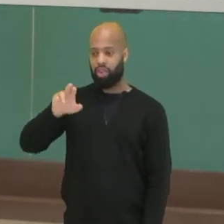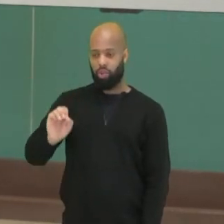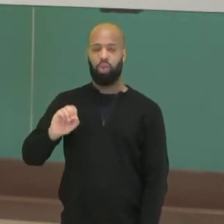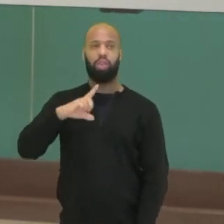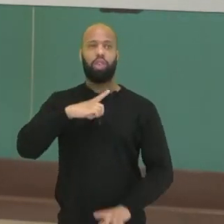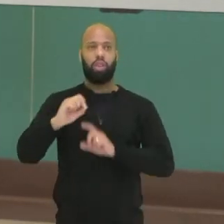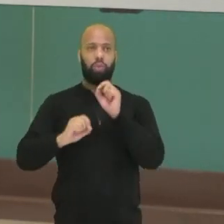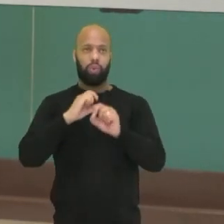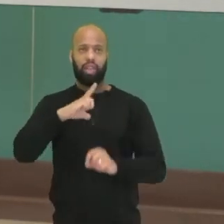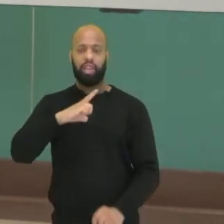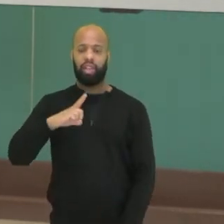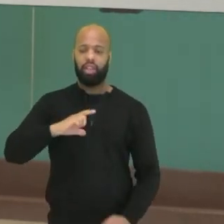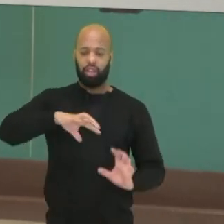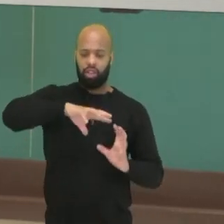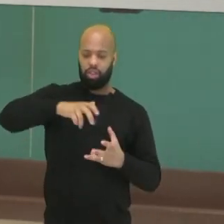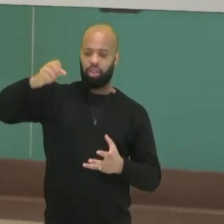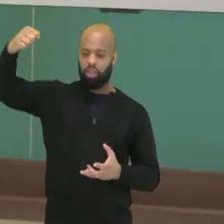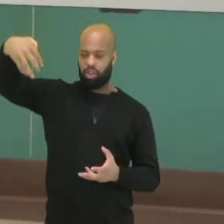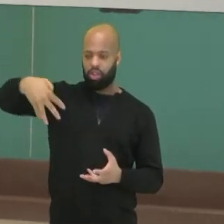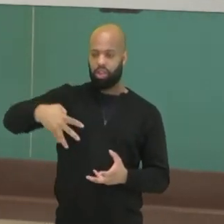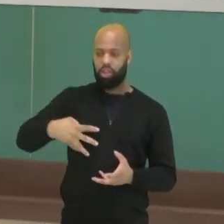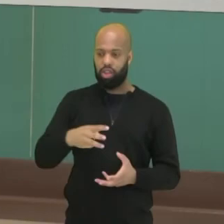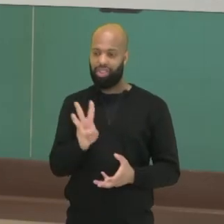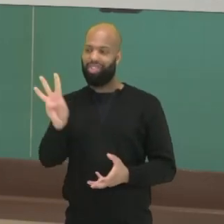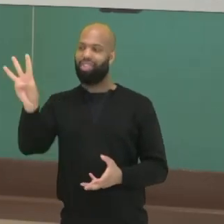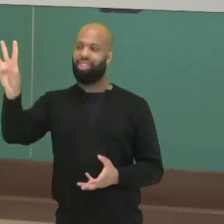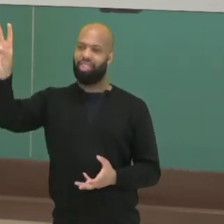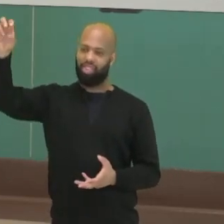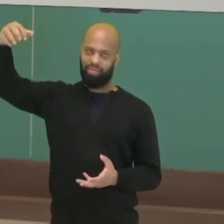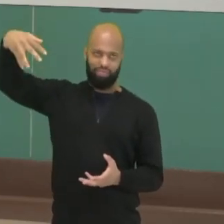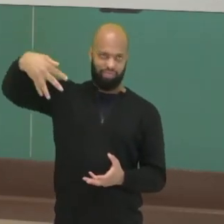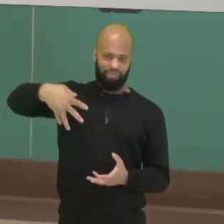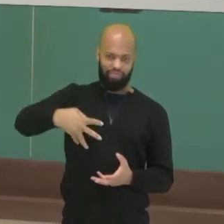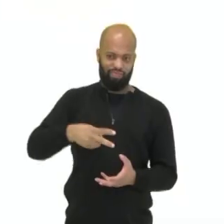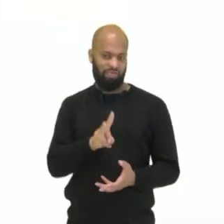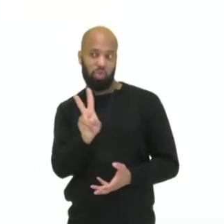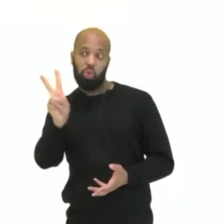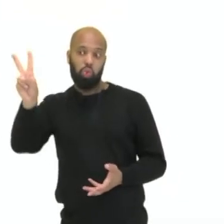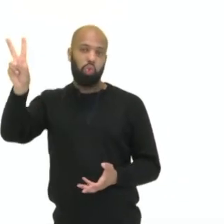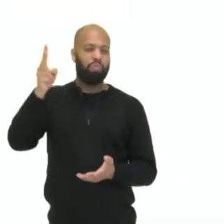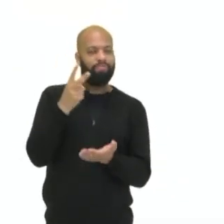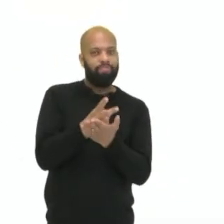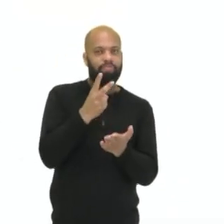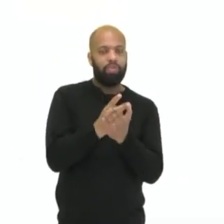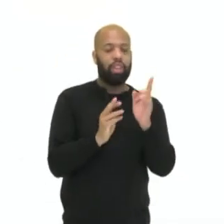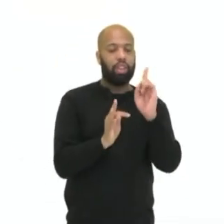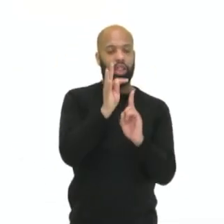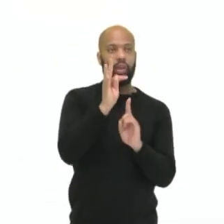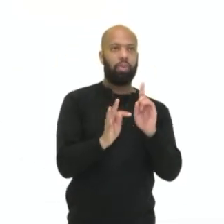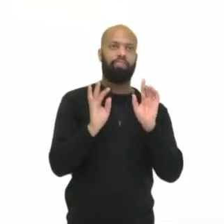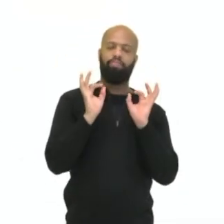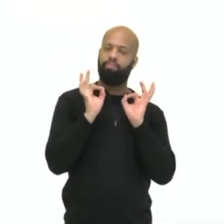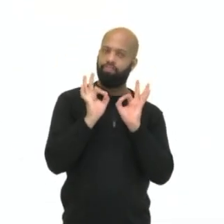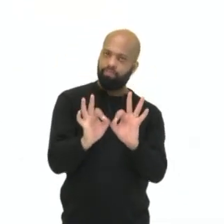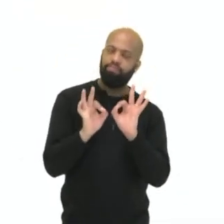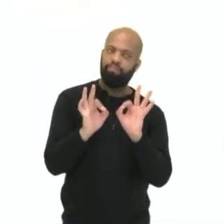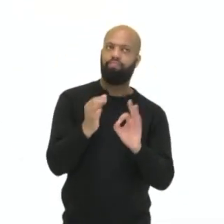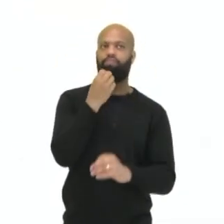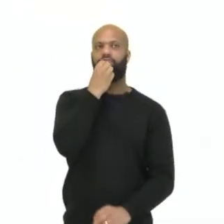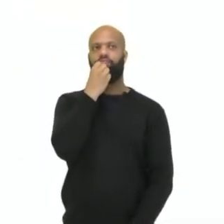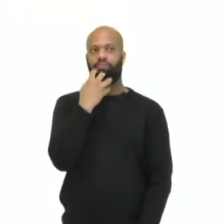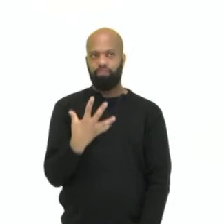chegue e retorne parcialmente para o espaço. Com isso, mantém-se uma temperatura agradável, né? uma questão